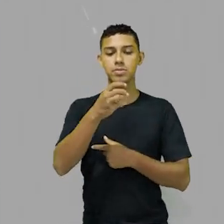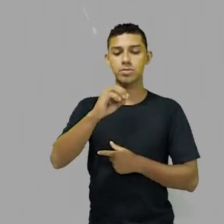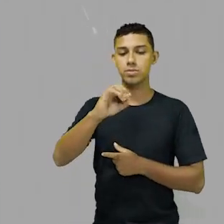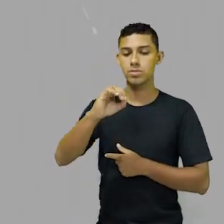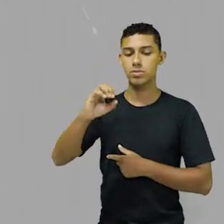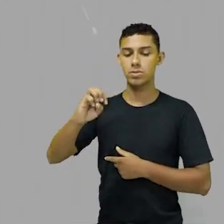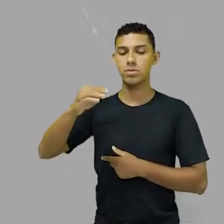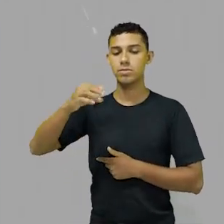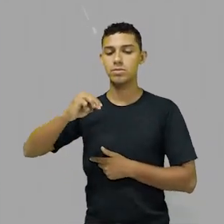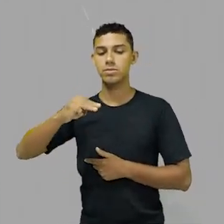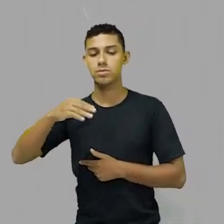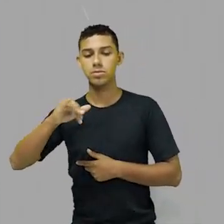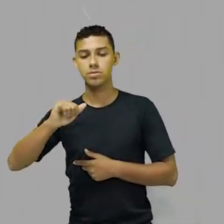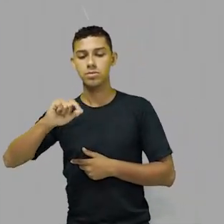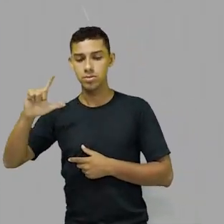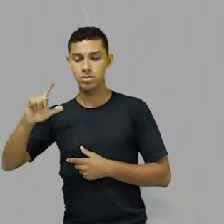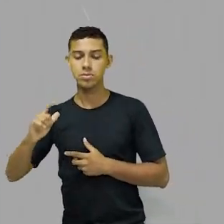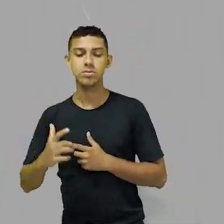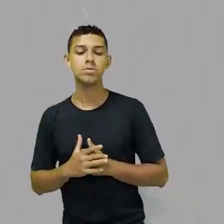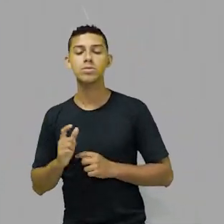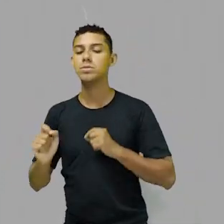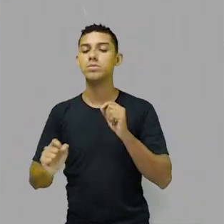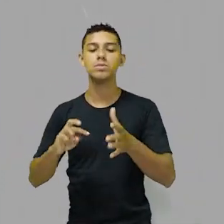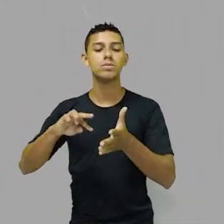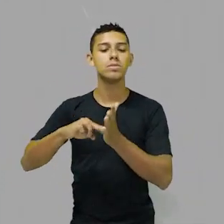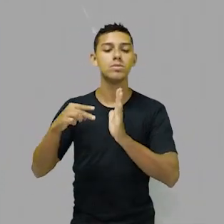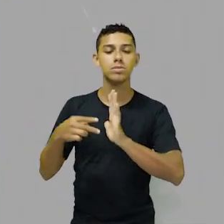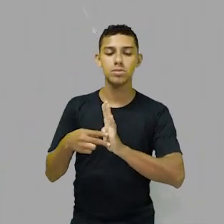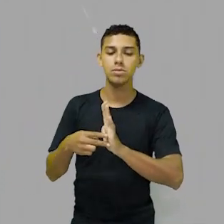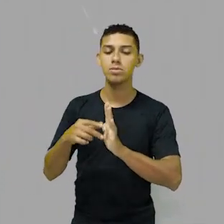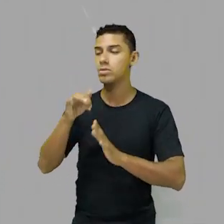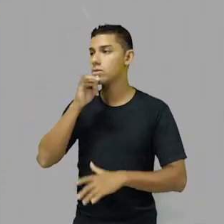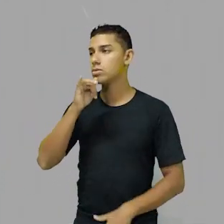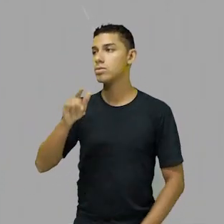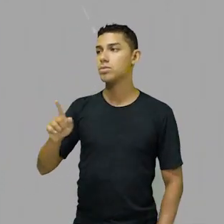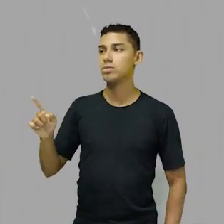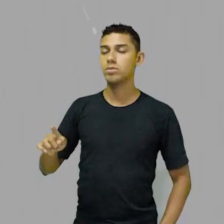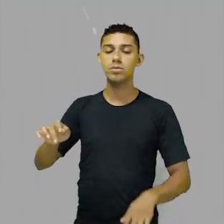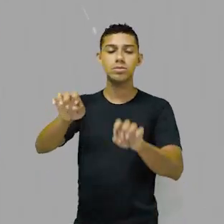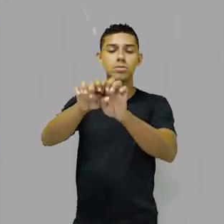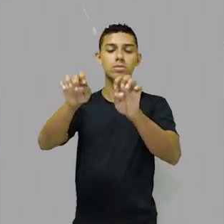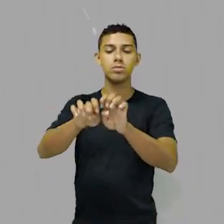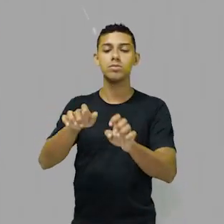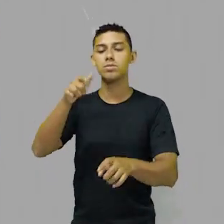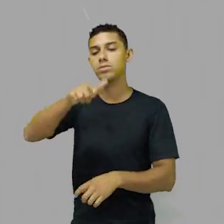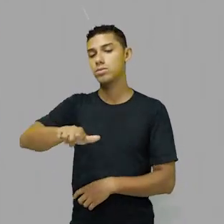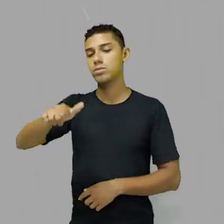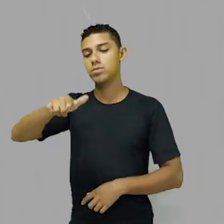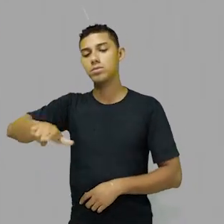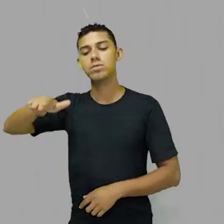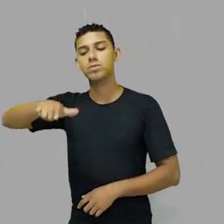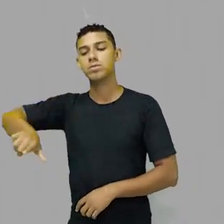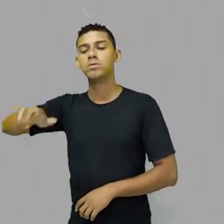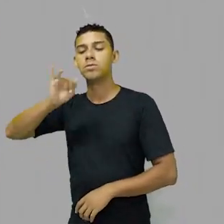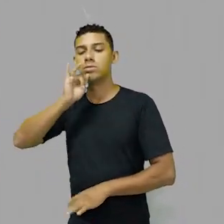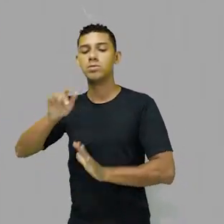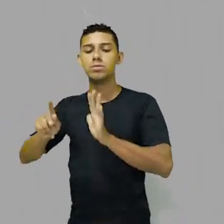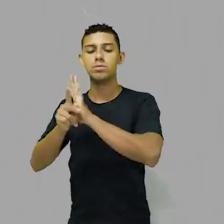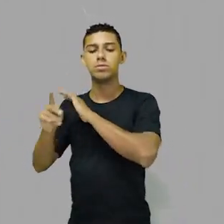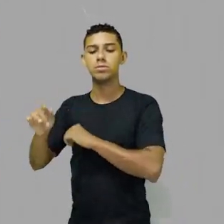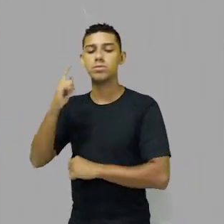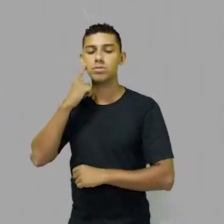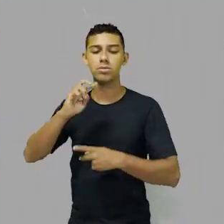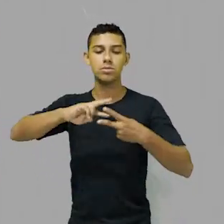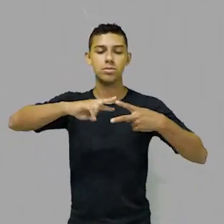é o nucleotídeo? O nucleotídeo, pessoal, são aquelas estruturas que se repetem na molécula de DNA, que